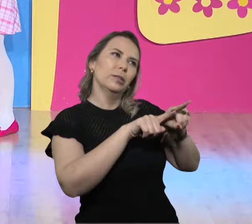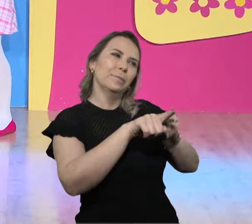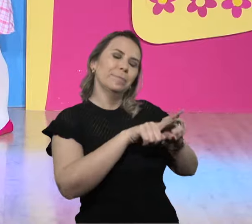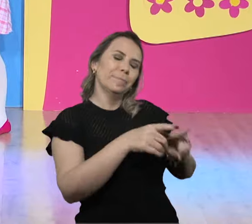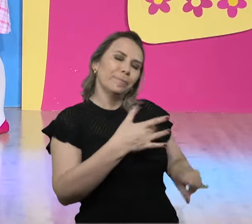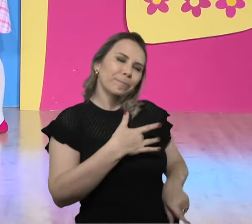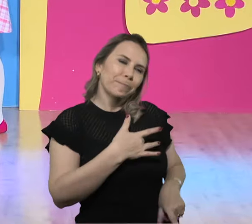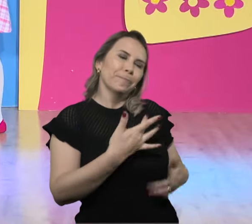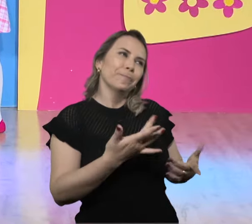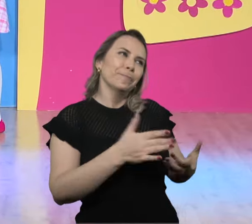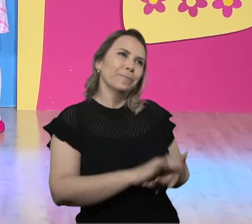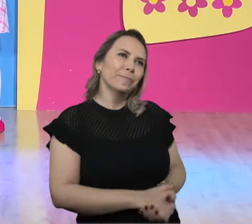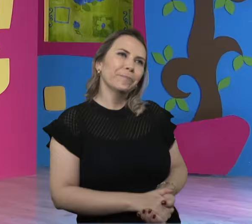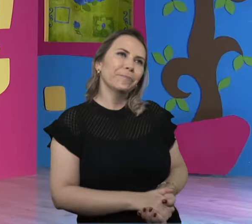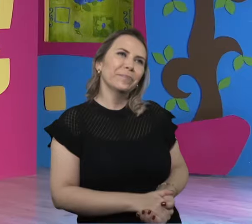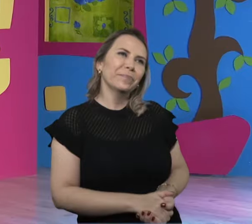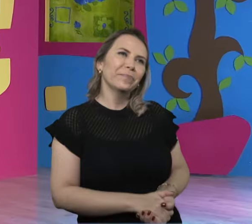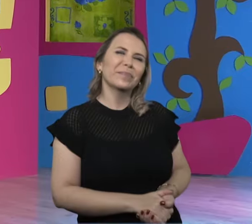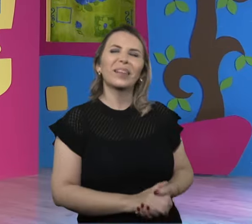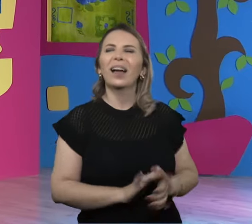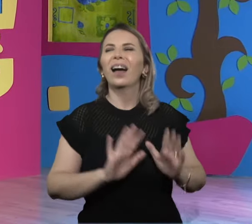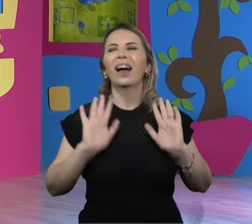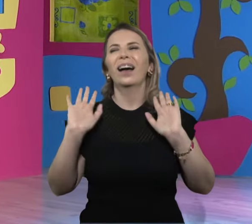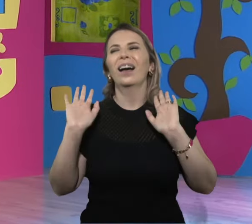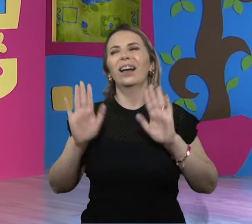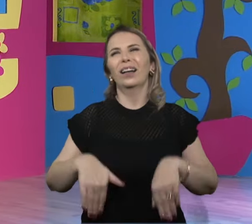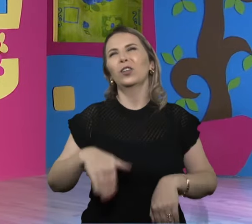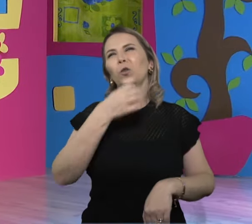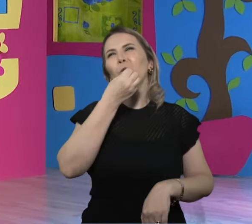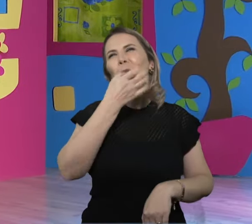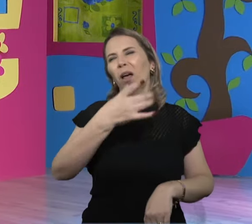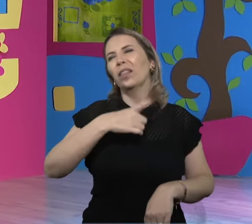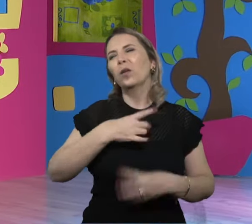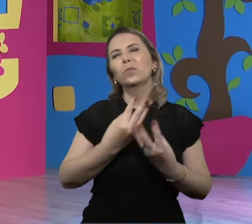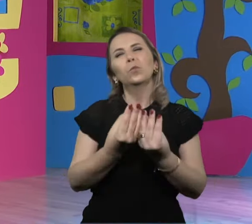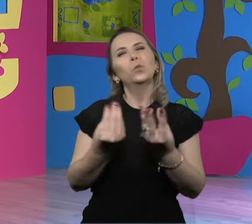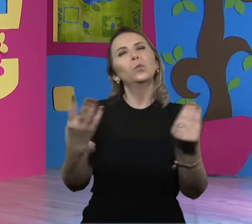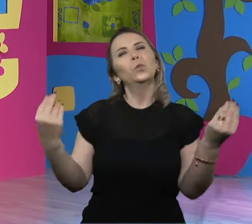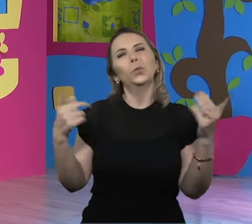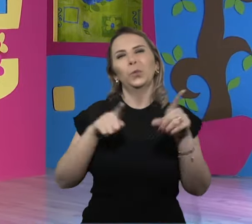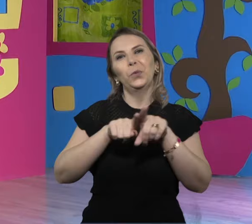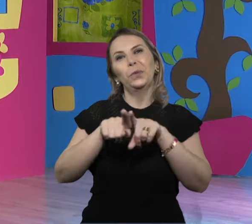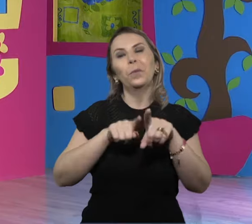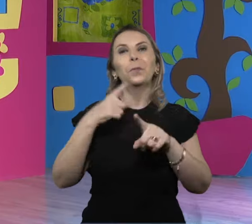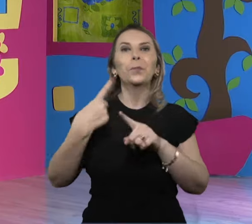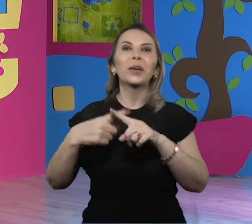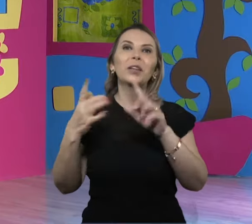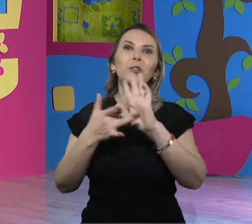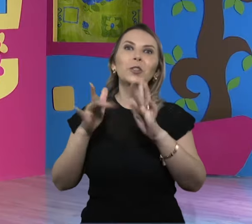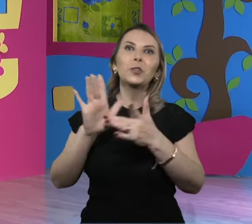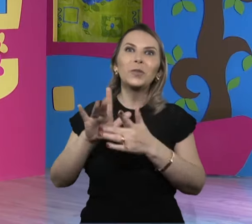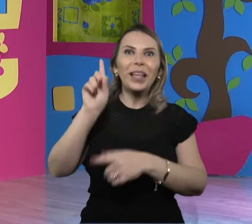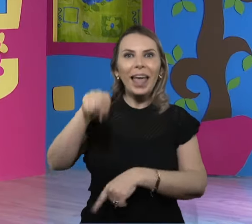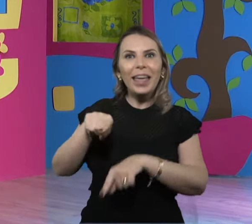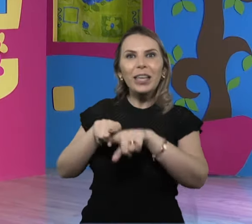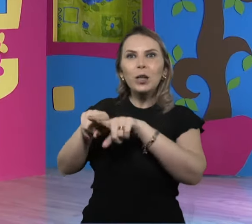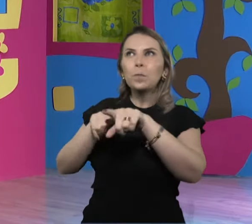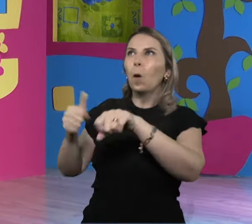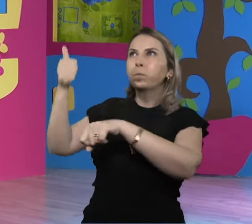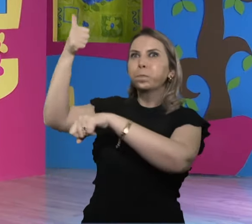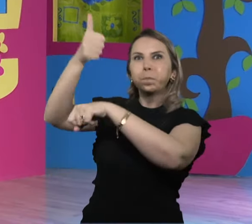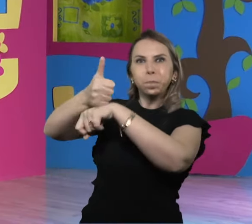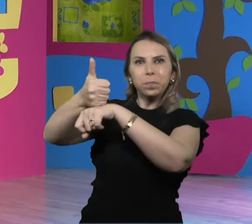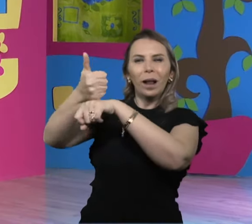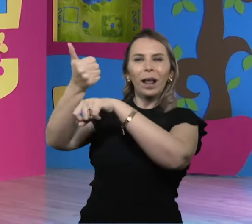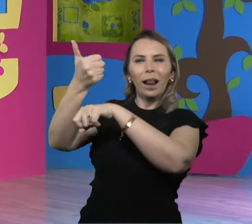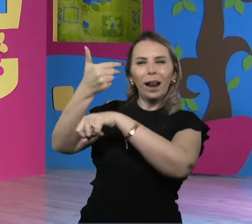poder ter mais irmãozinhos. Ai, Manu, tá tudo bem. Eu tenho um monte de irmãos. Porque Jesus é o nosso irmão